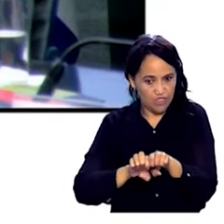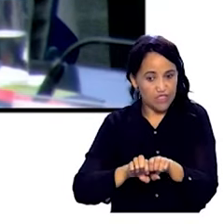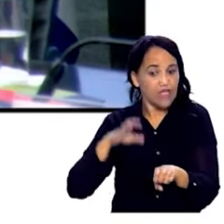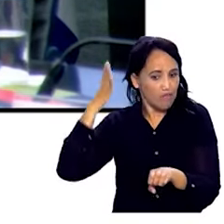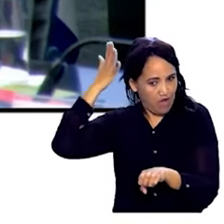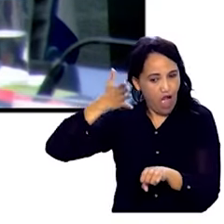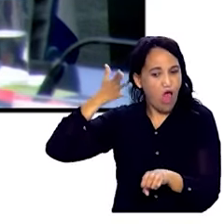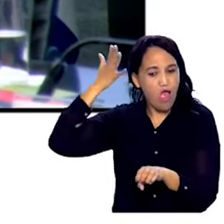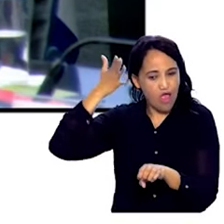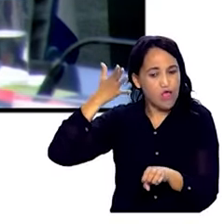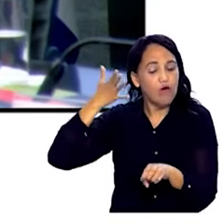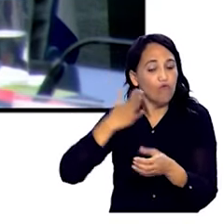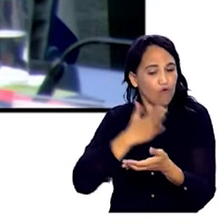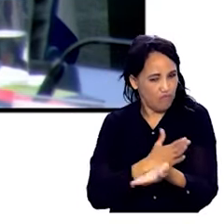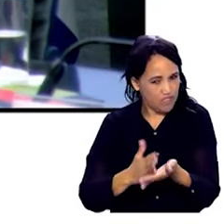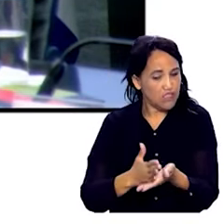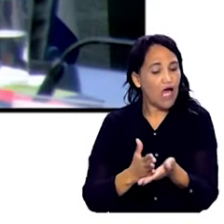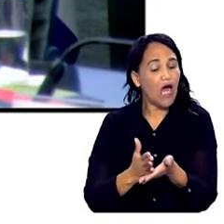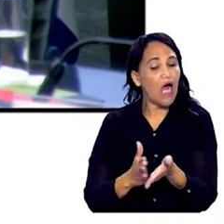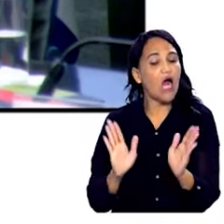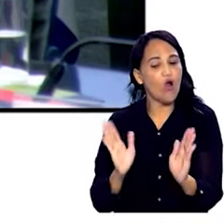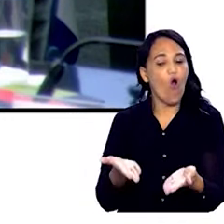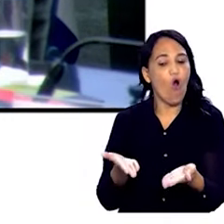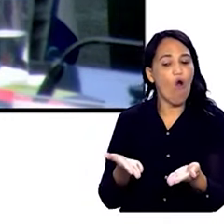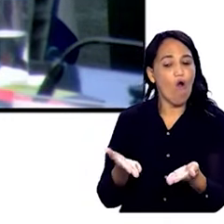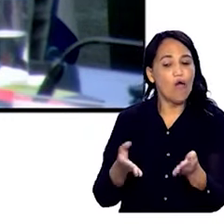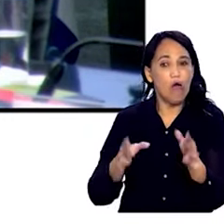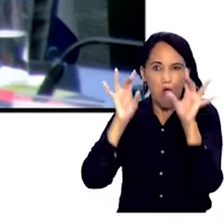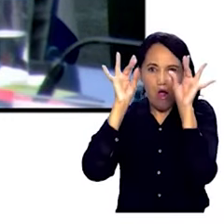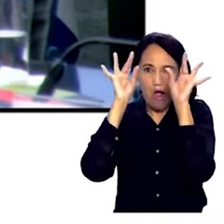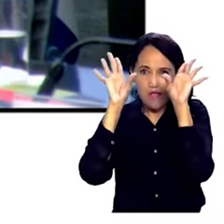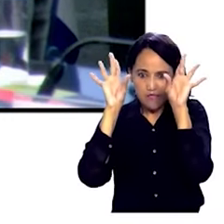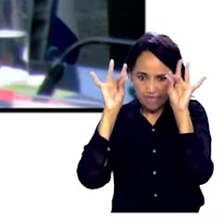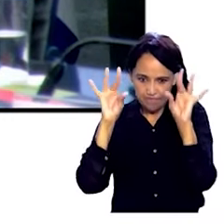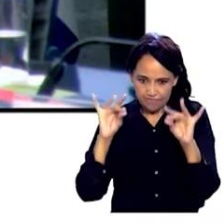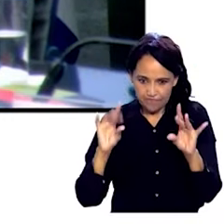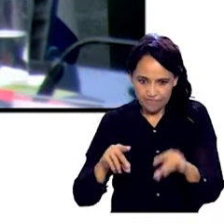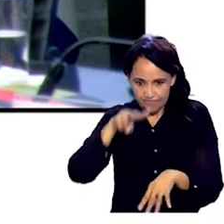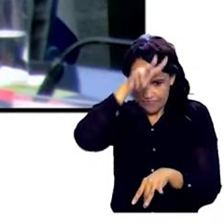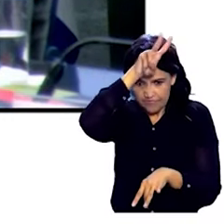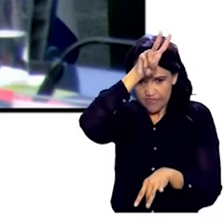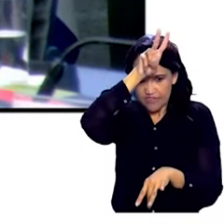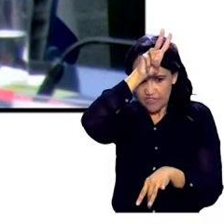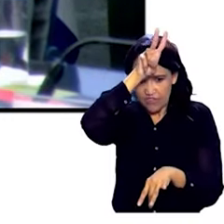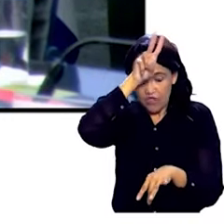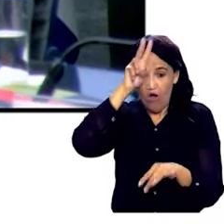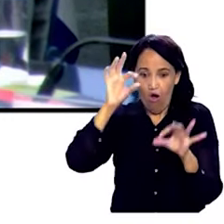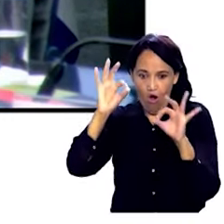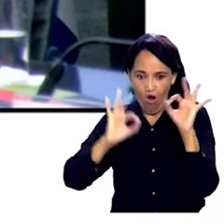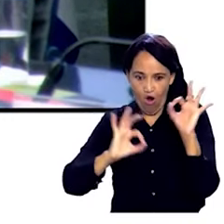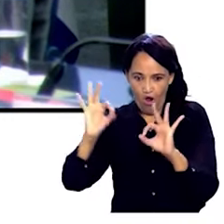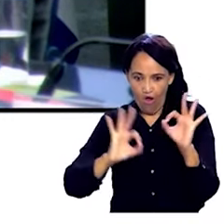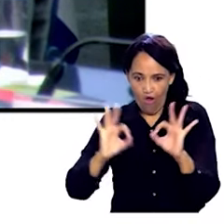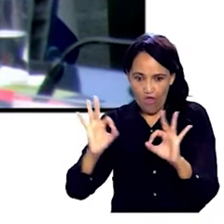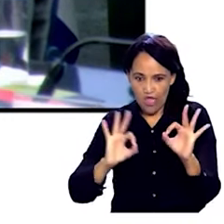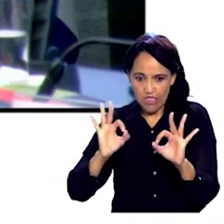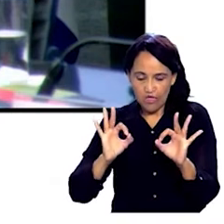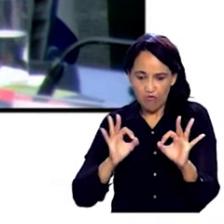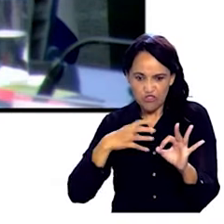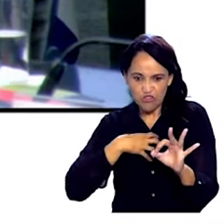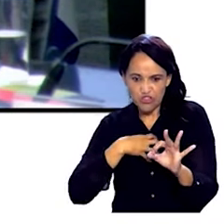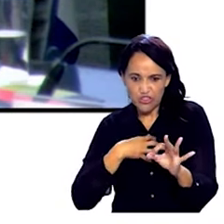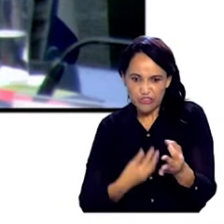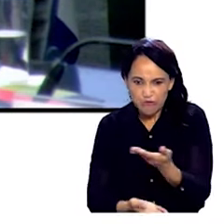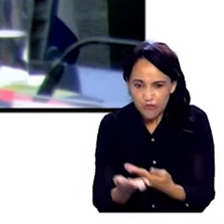descrição positiva do peru e organizacional e funcional da